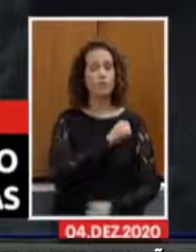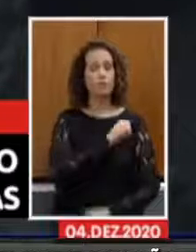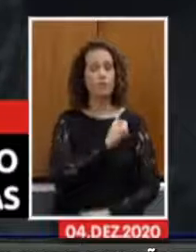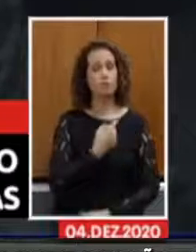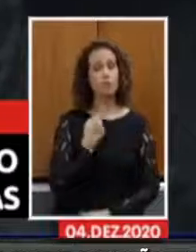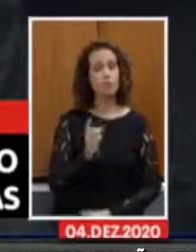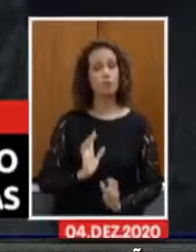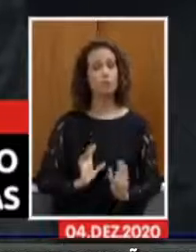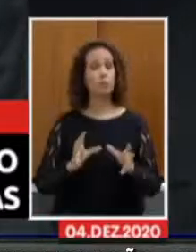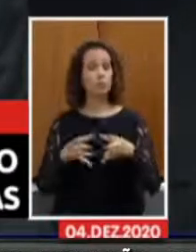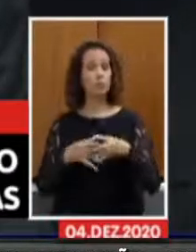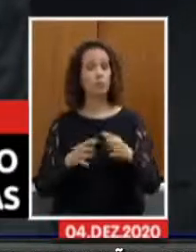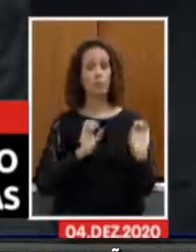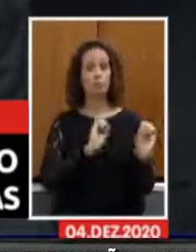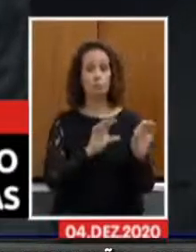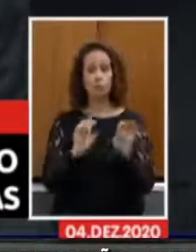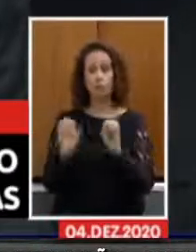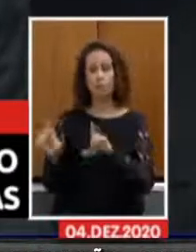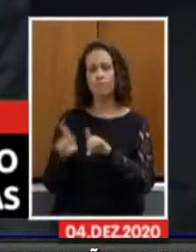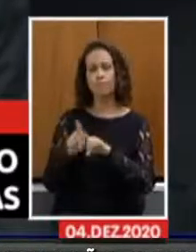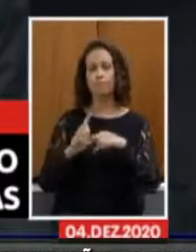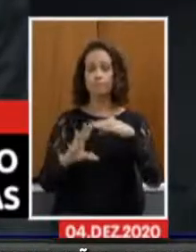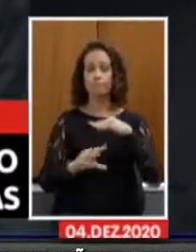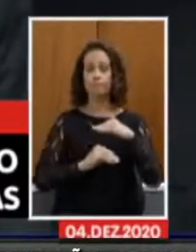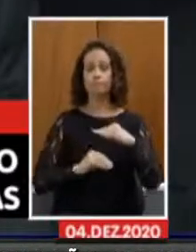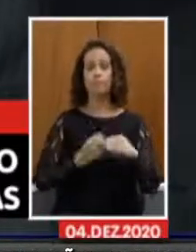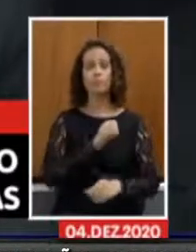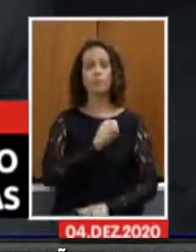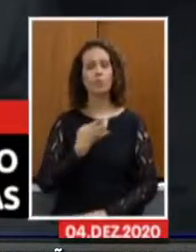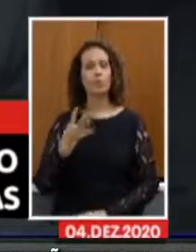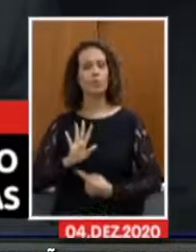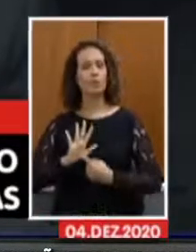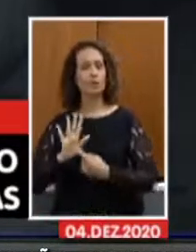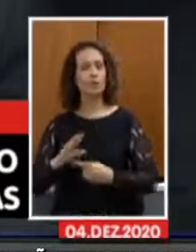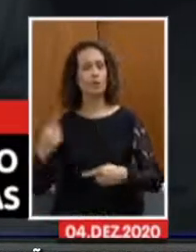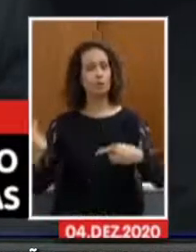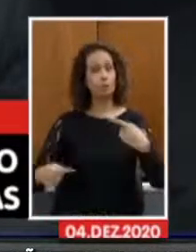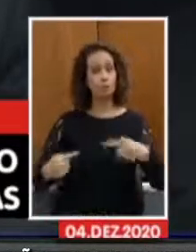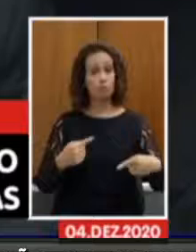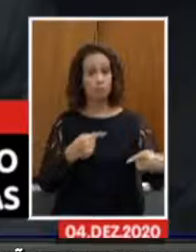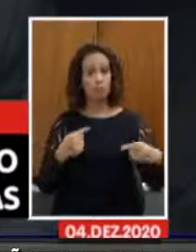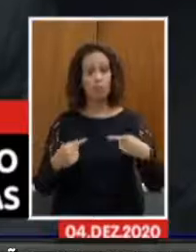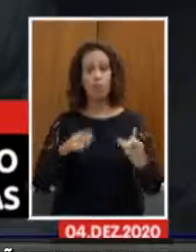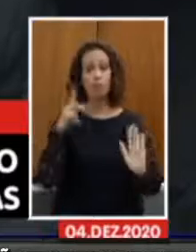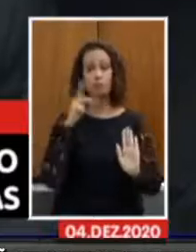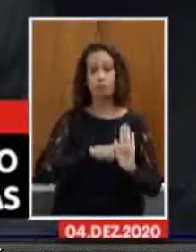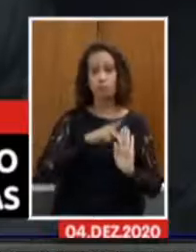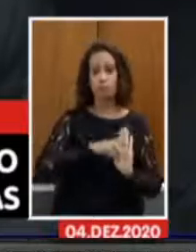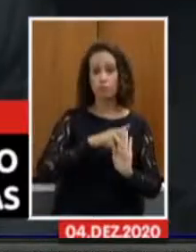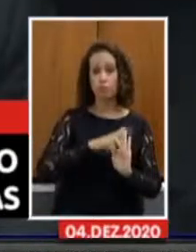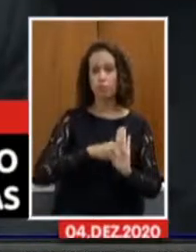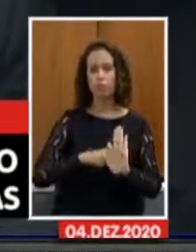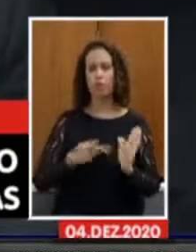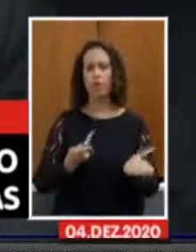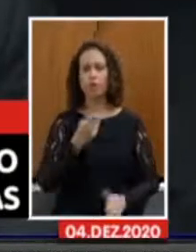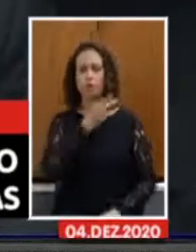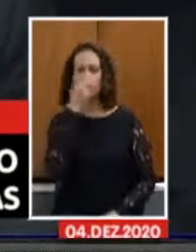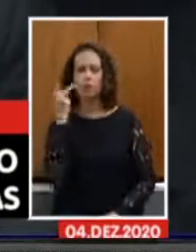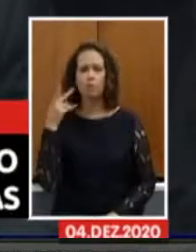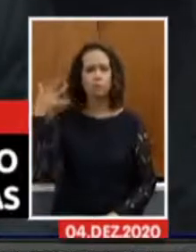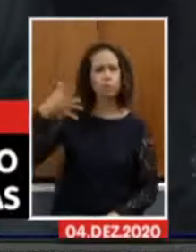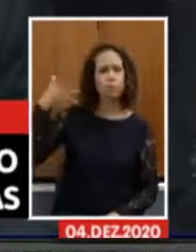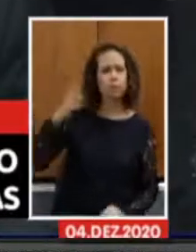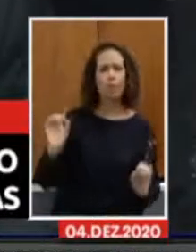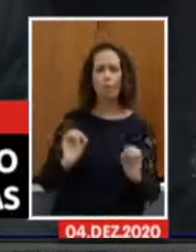da Comissão de Educação, com a emenda número 4 que apresenta. Em discussão o projeto, não há oradores